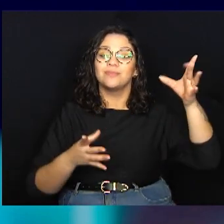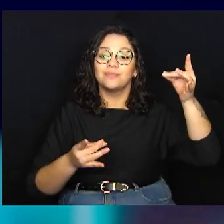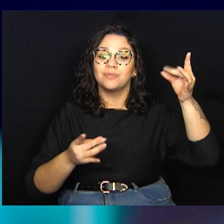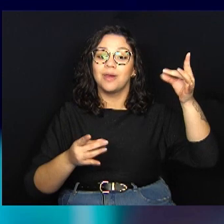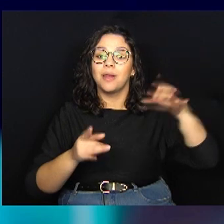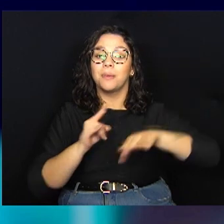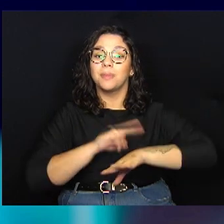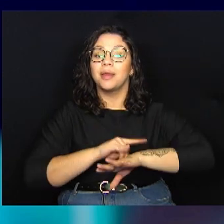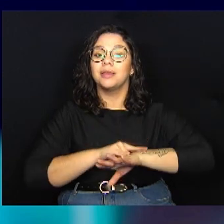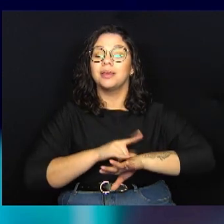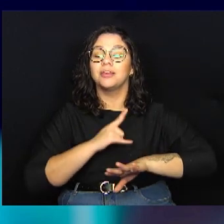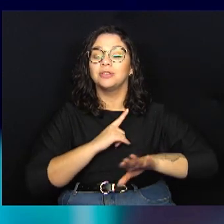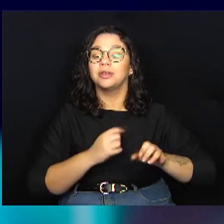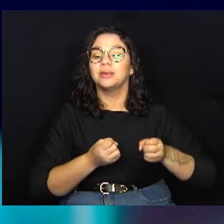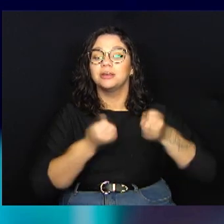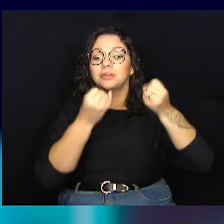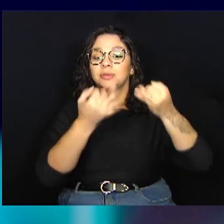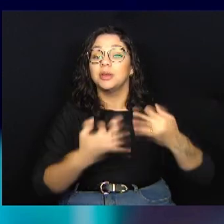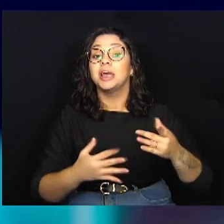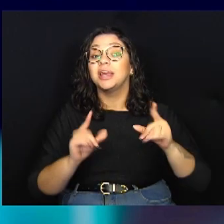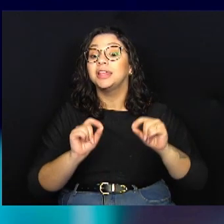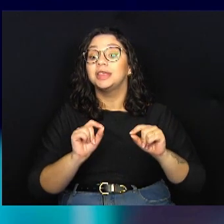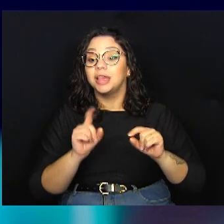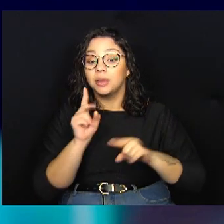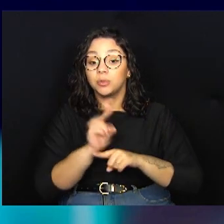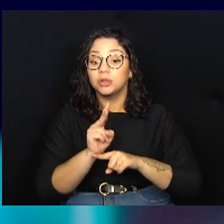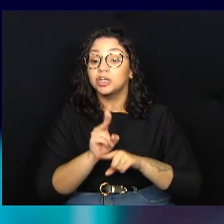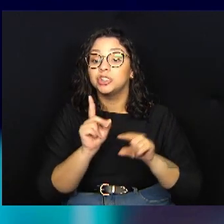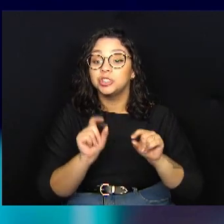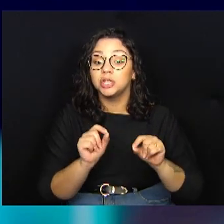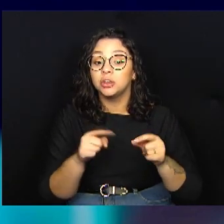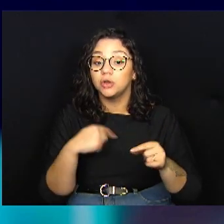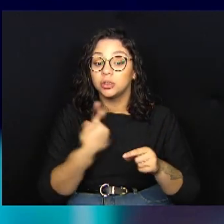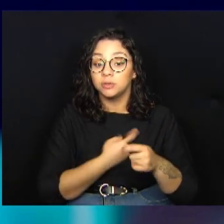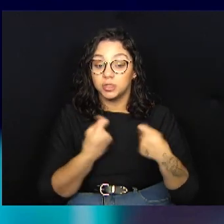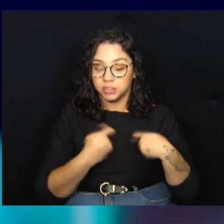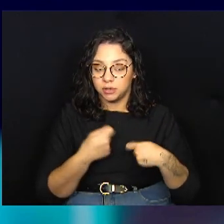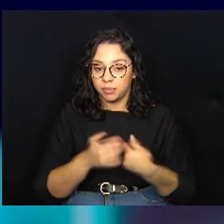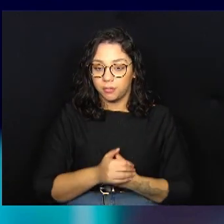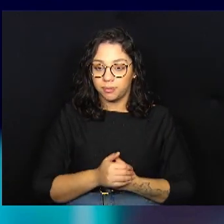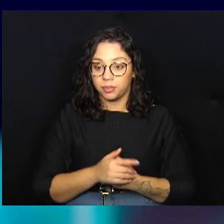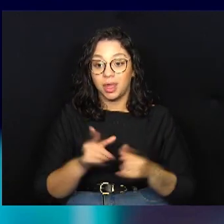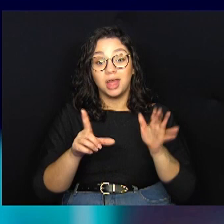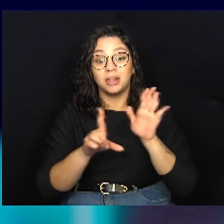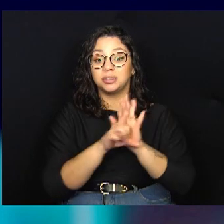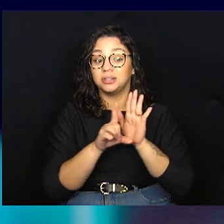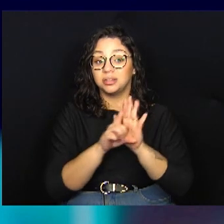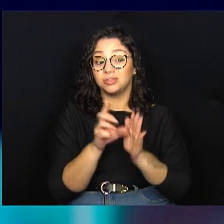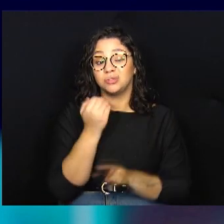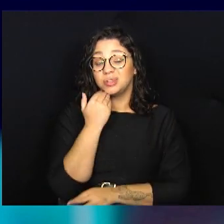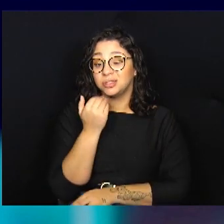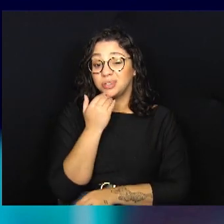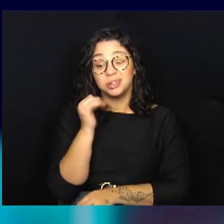estabelecimento, entender quem é que a gente tem que proteger. A legislação ela não serve de muita coisa se a gente não muda a educação, se a gente